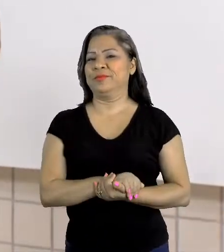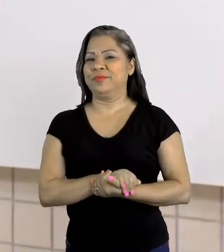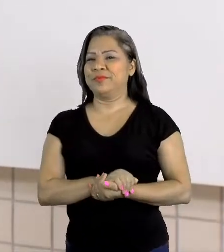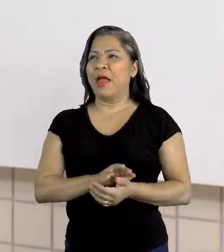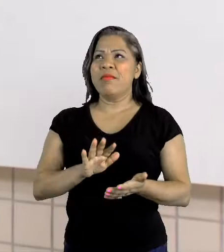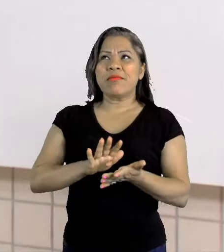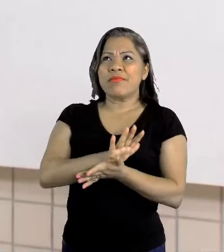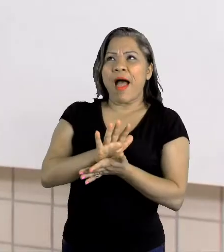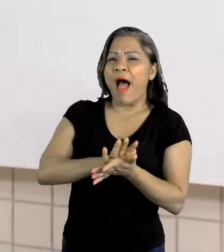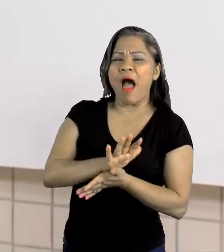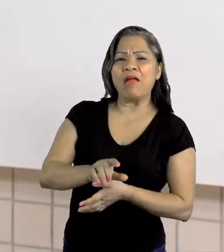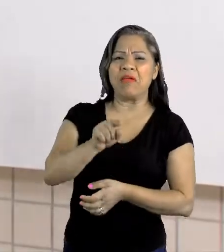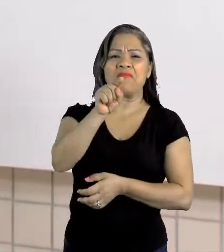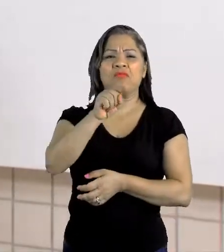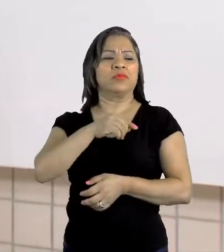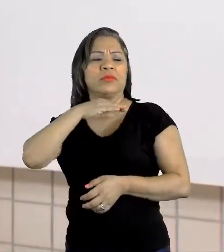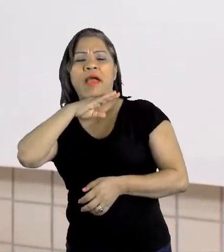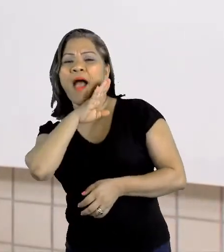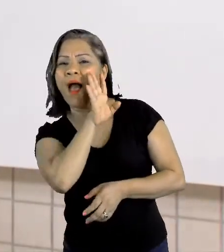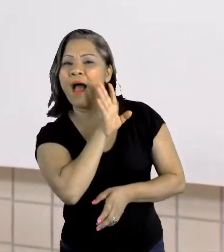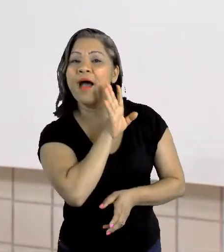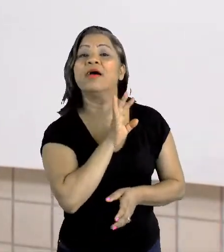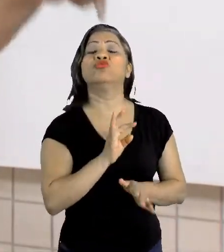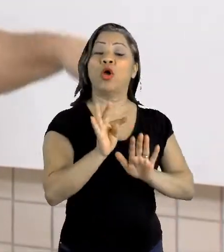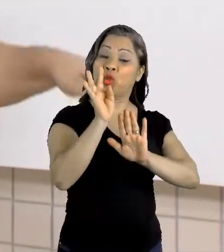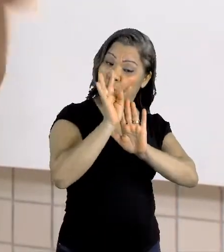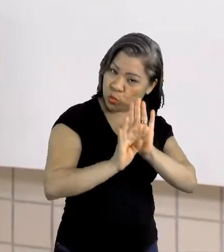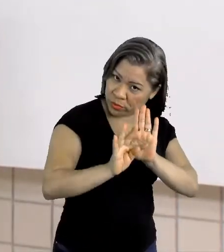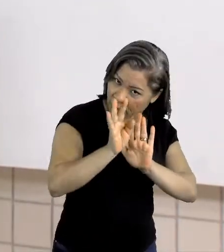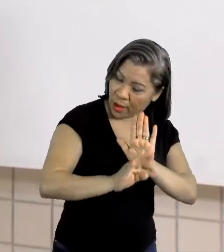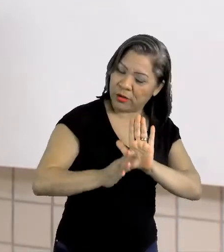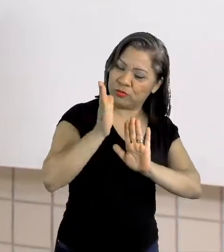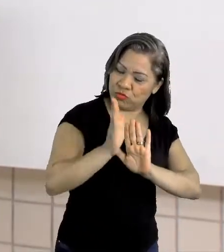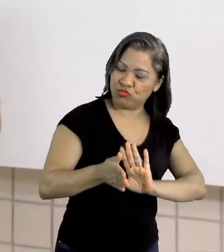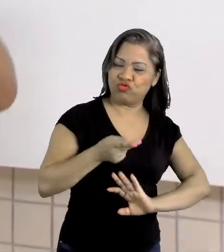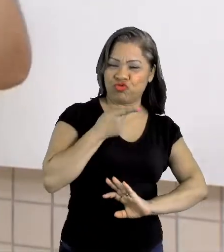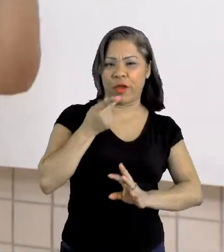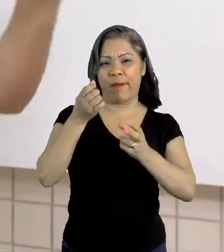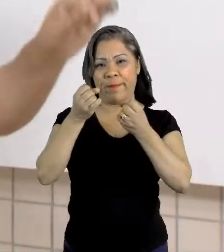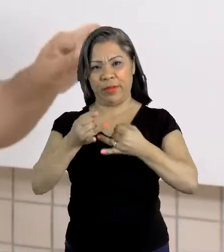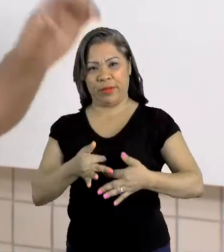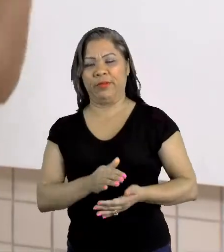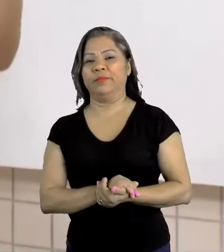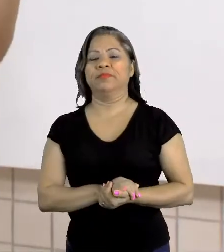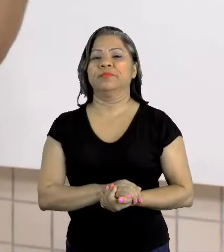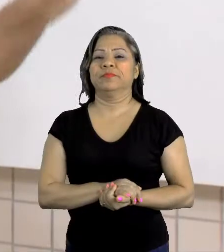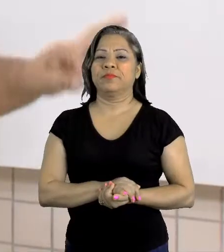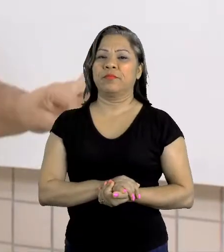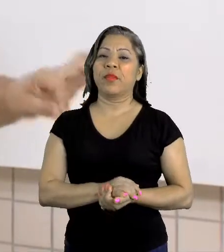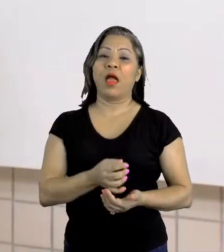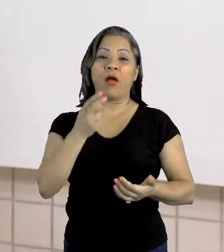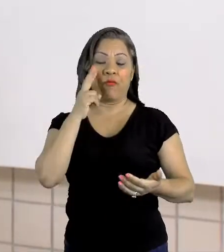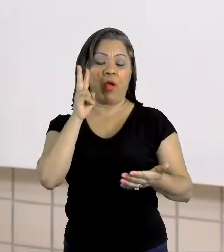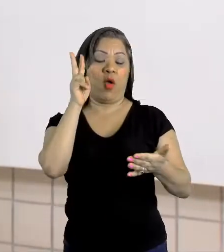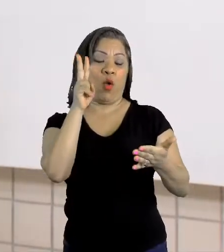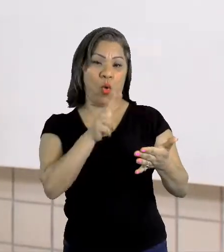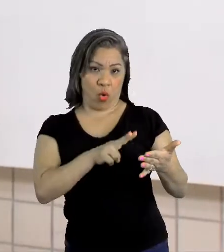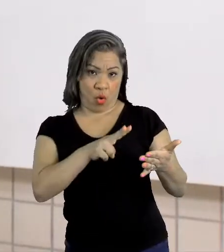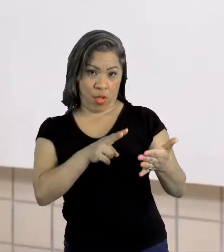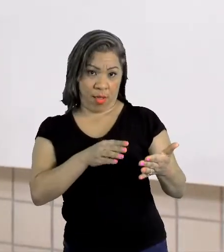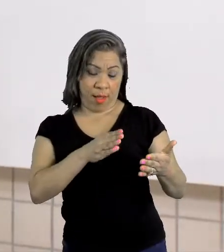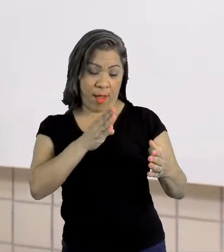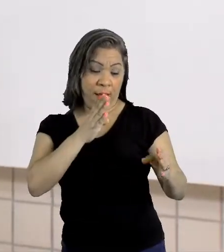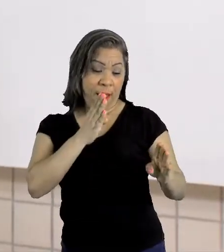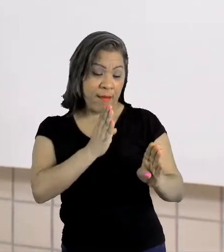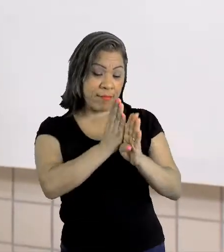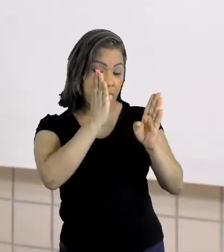você acha que ela fica parecida. Lá no próprio texto já fala. É só você ir lá e descobrir